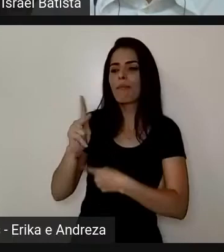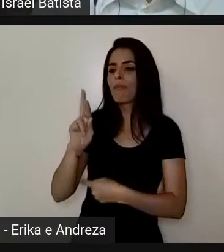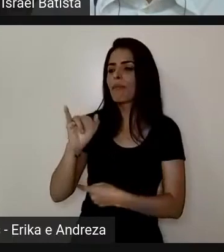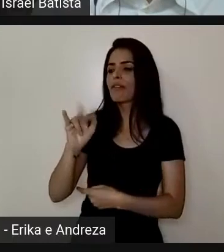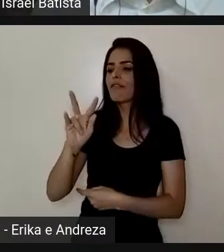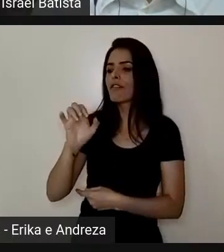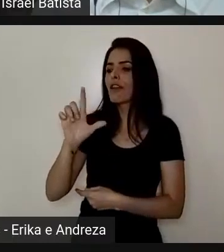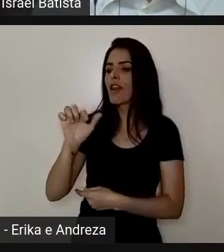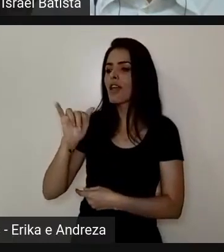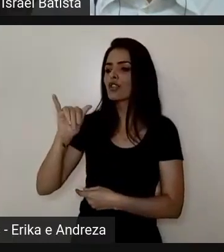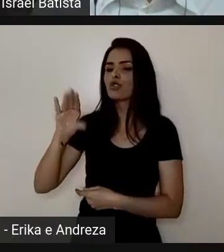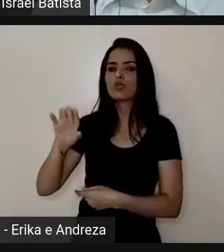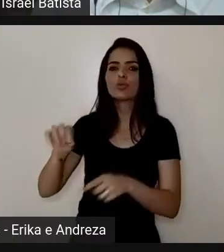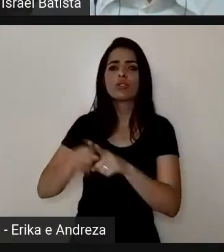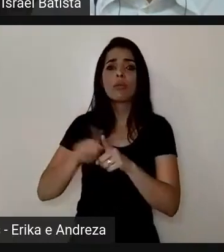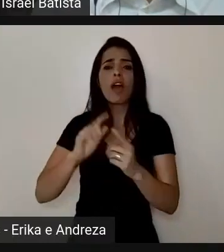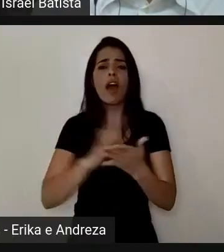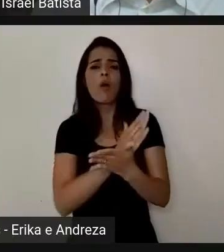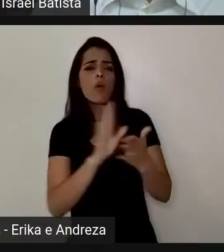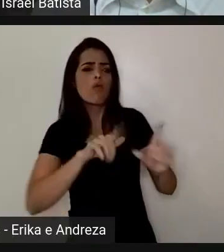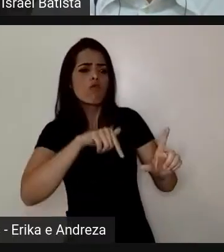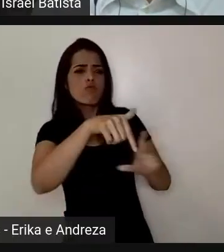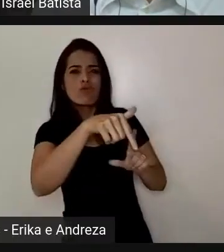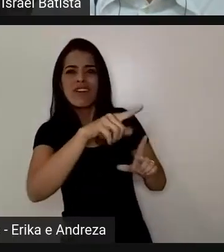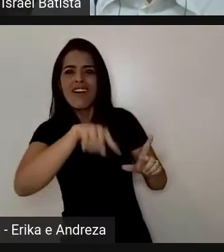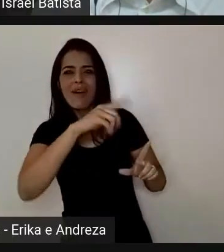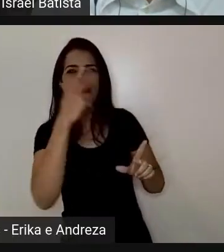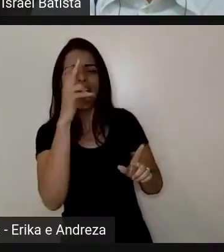de privilégios e distorções que existem em